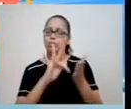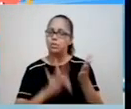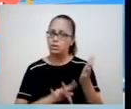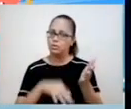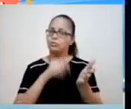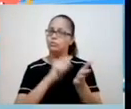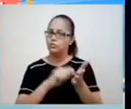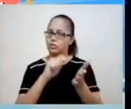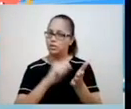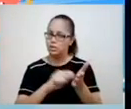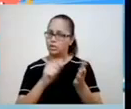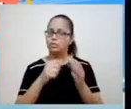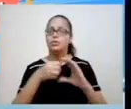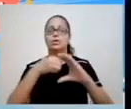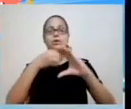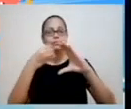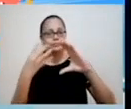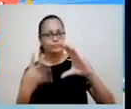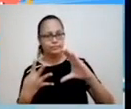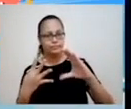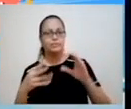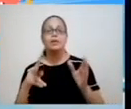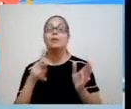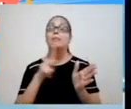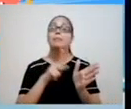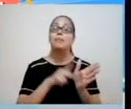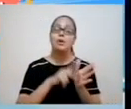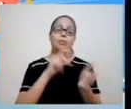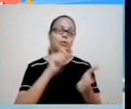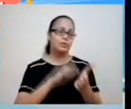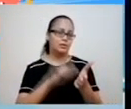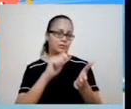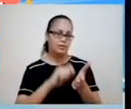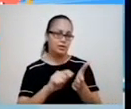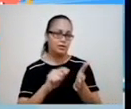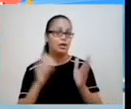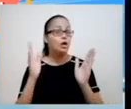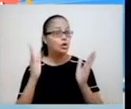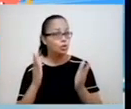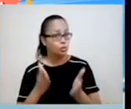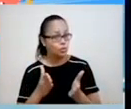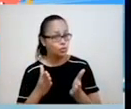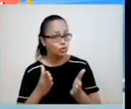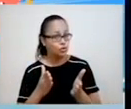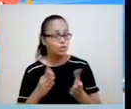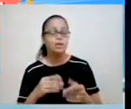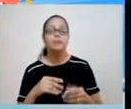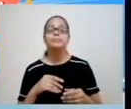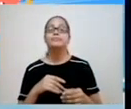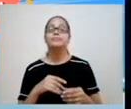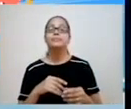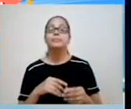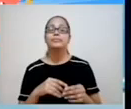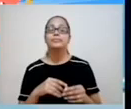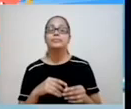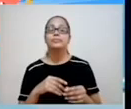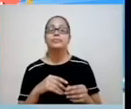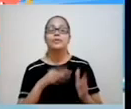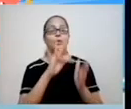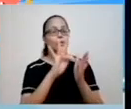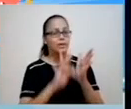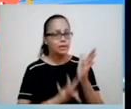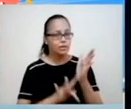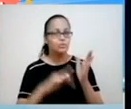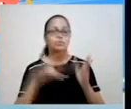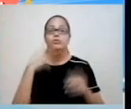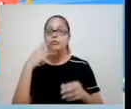que são próprias da escrita. E agora nós vamos falar então um pouquinho mais do texto